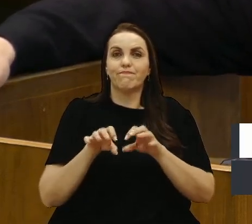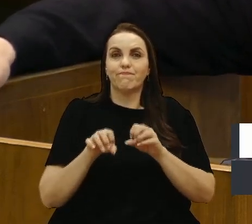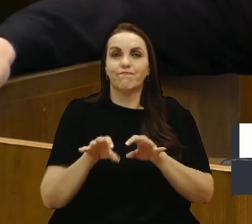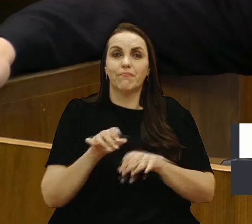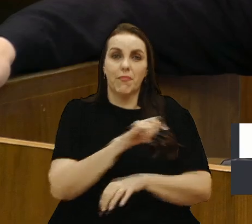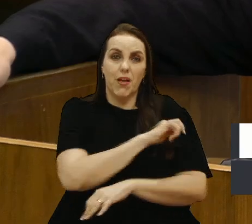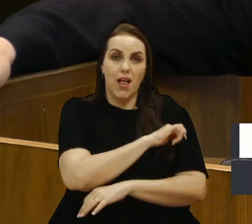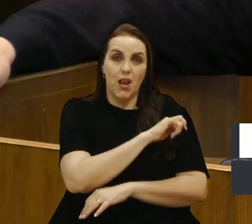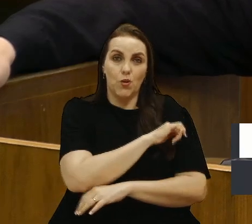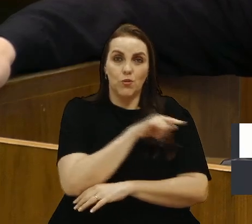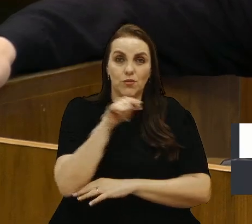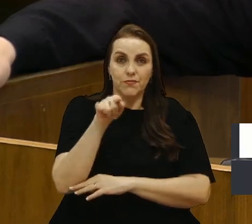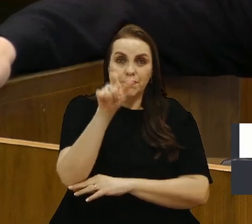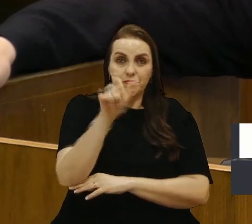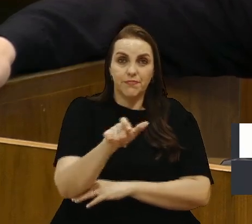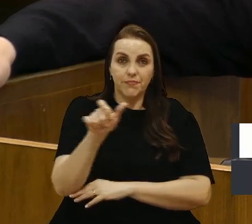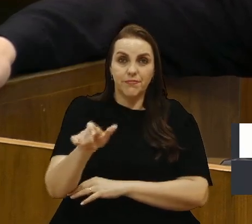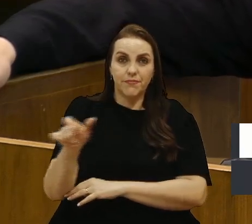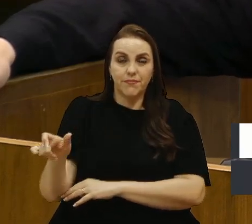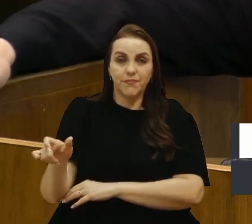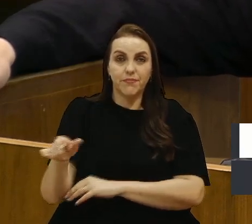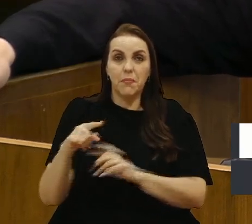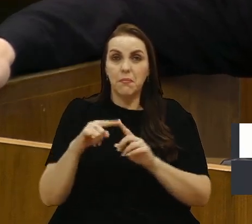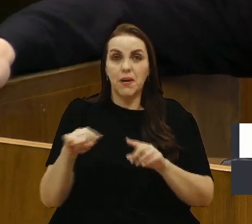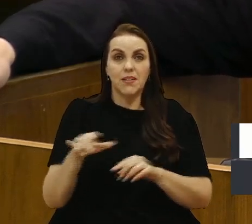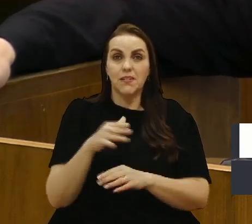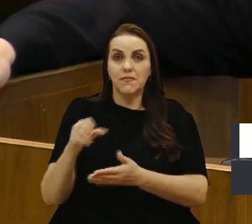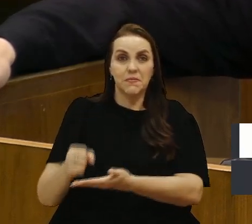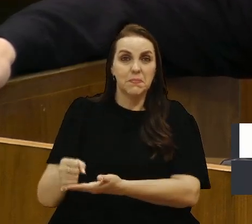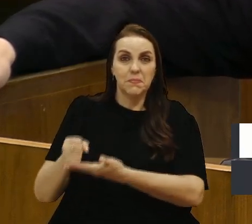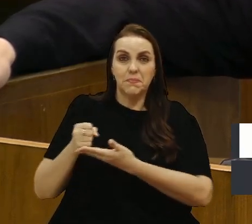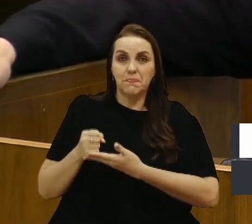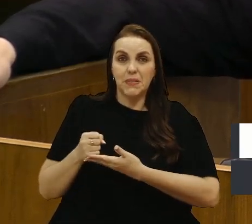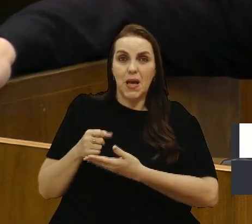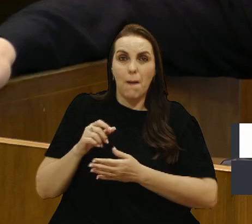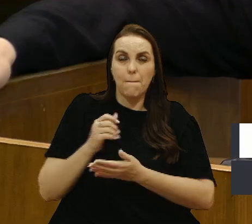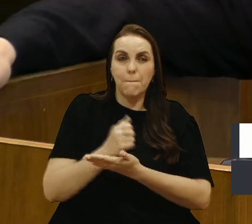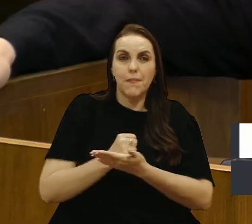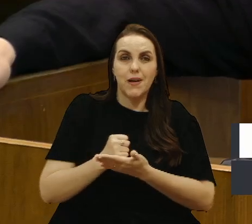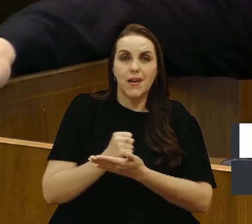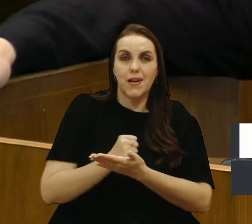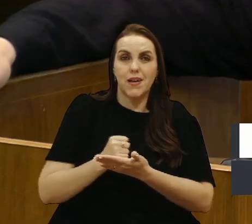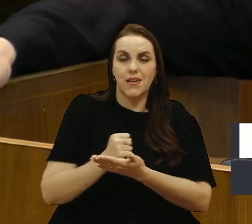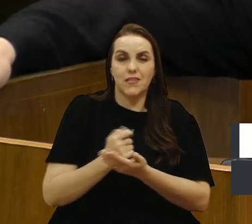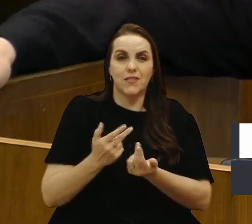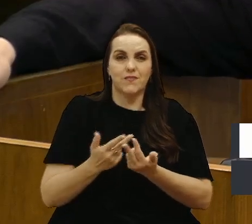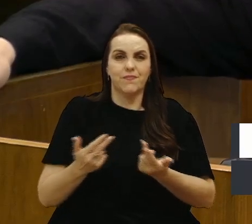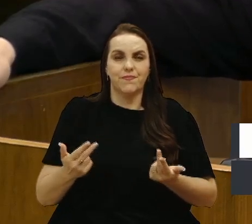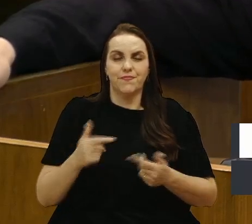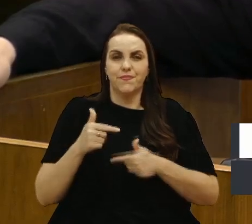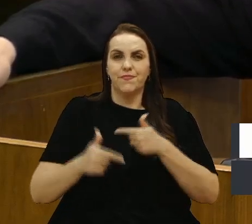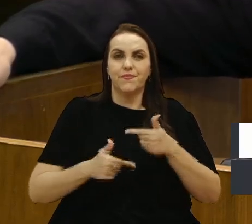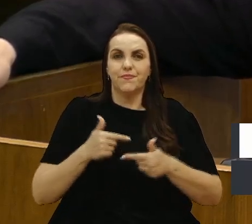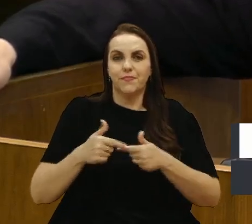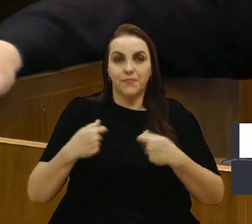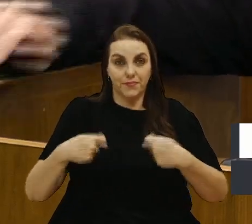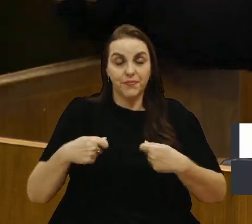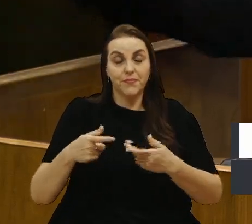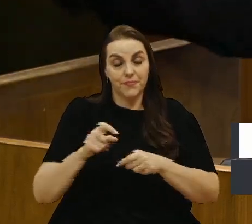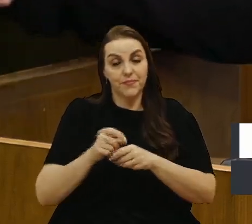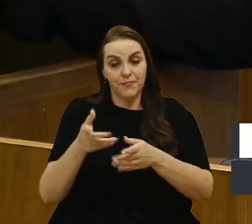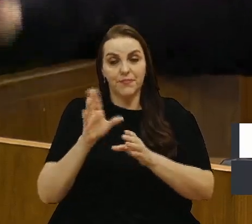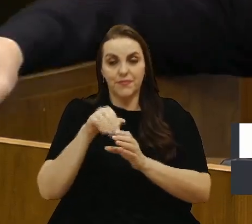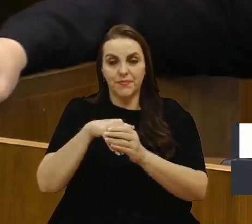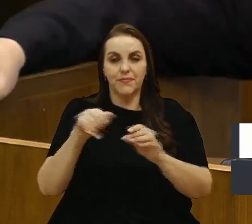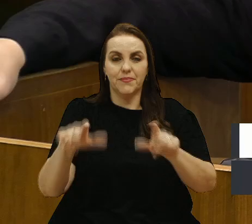ali, mas muitas vezes não se tem o suporte básico para fazer o trabalho que precisa fazer dentro da sala de aula.